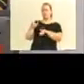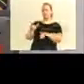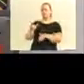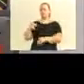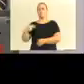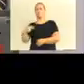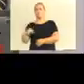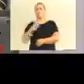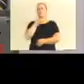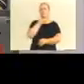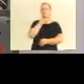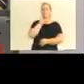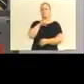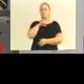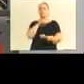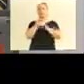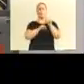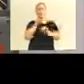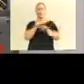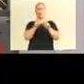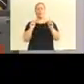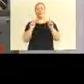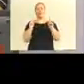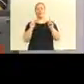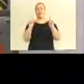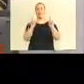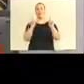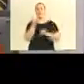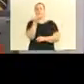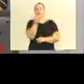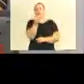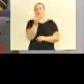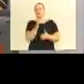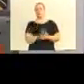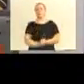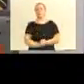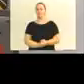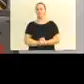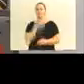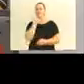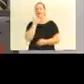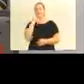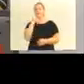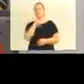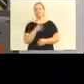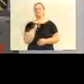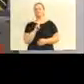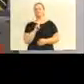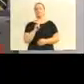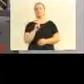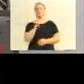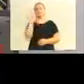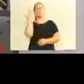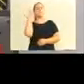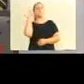de paralisações ou greves realizadas no transporte coletivo. E é fácil acusar quando a gente deixa de olhar um pouquinho para trás. Olhar um pouquinho do